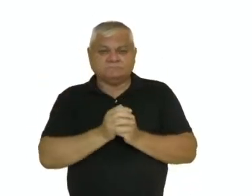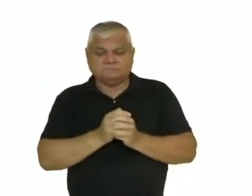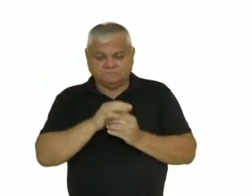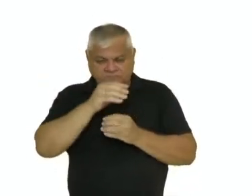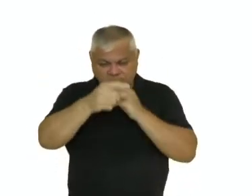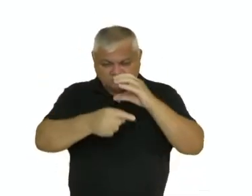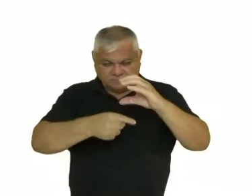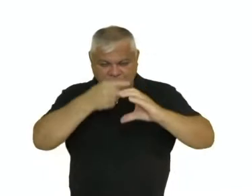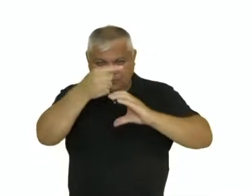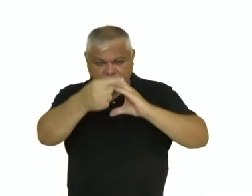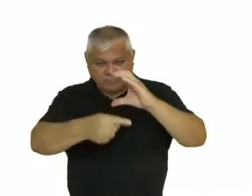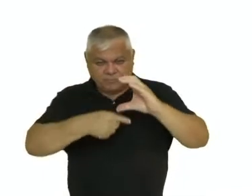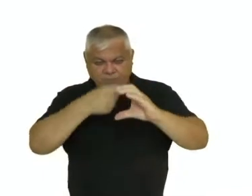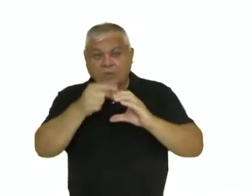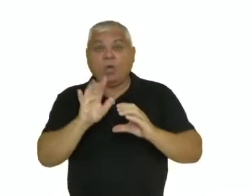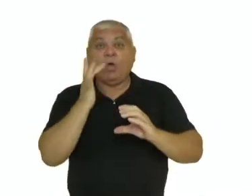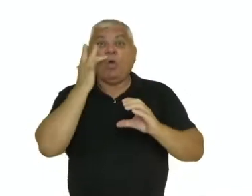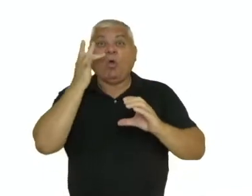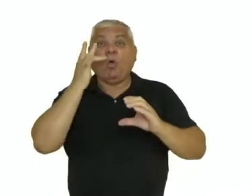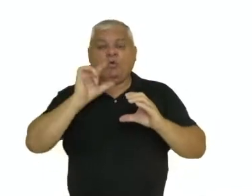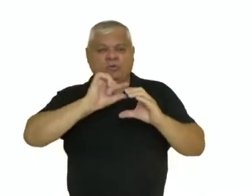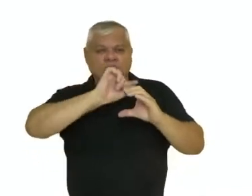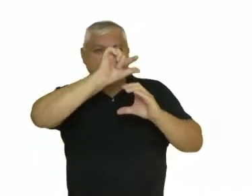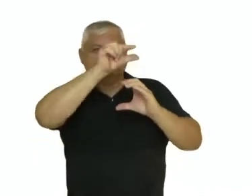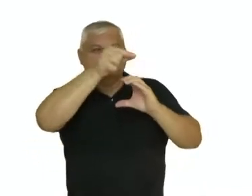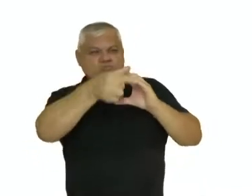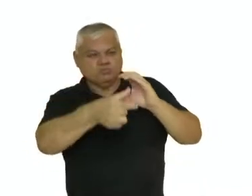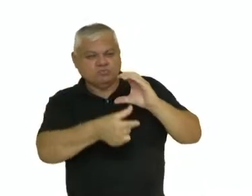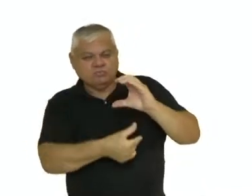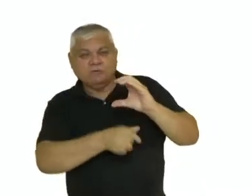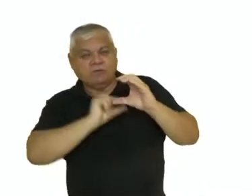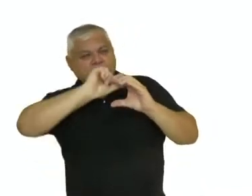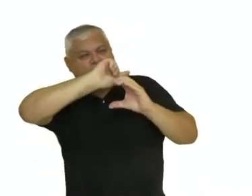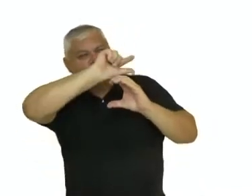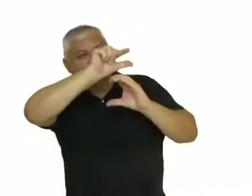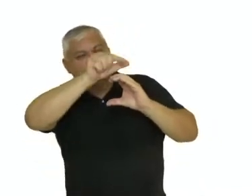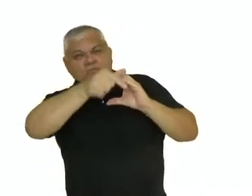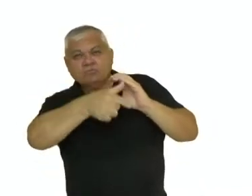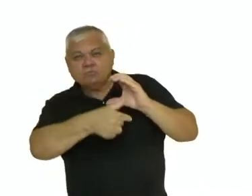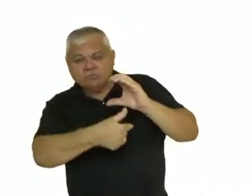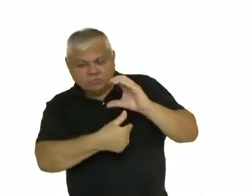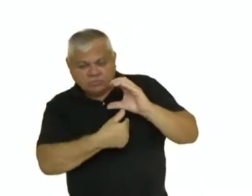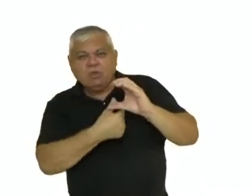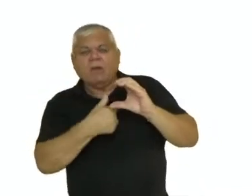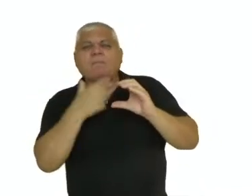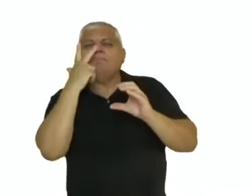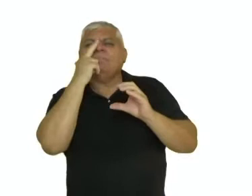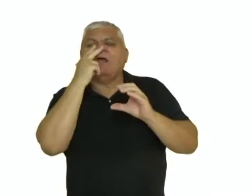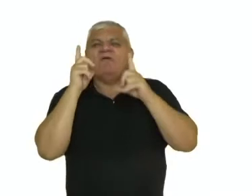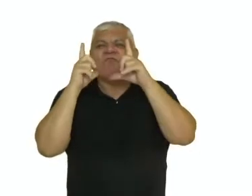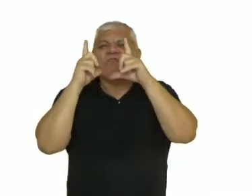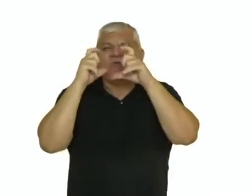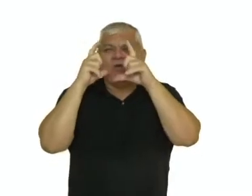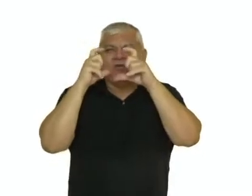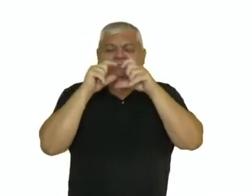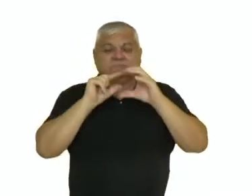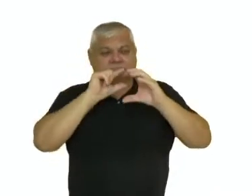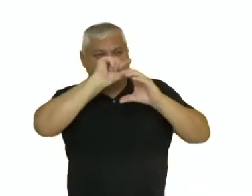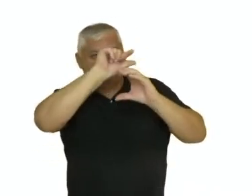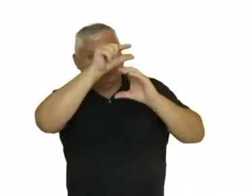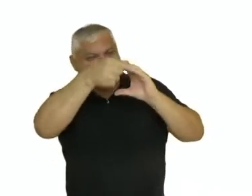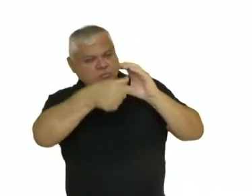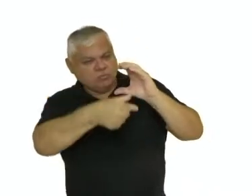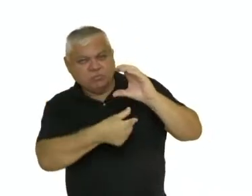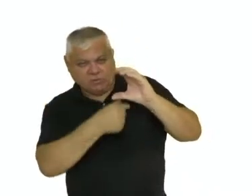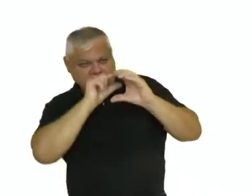chocadas aqui numa lâmina de ouro e em volta ele tem um detector de partículas como um filme fotográfico. E aí ele observou, né, que